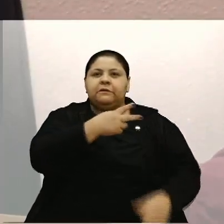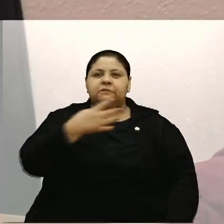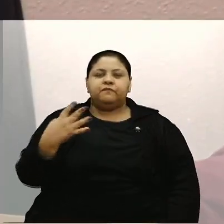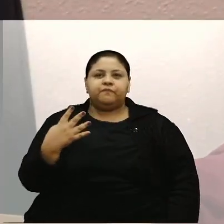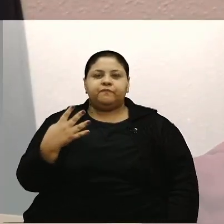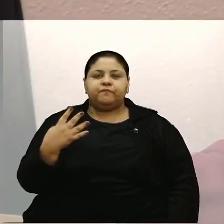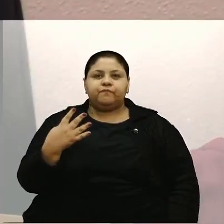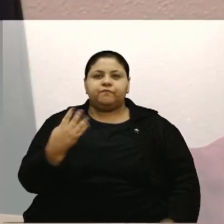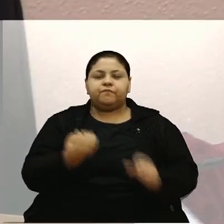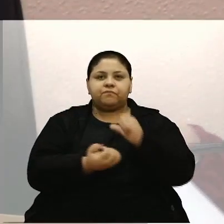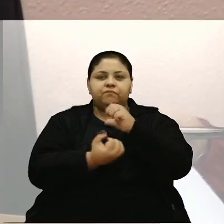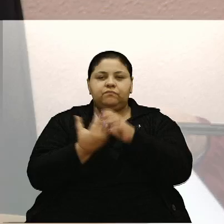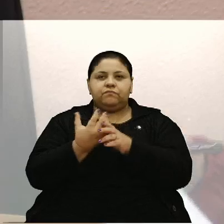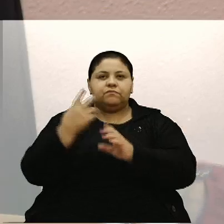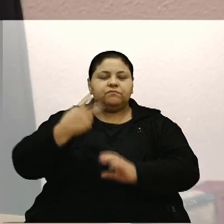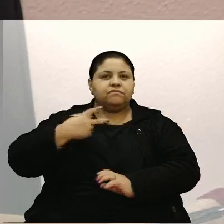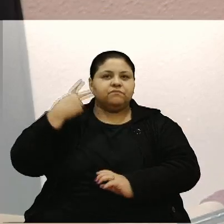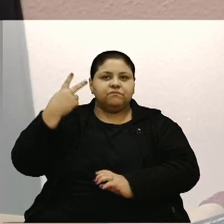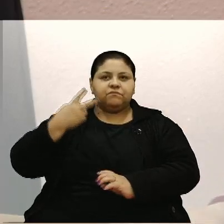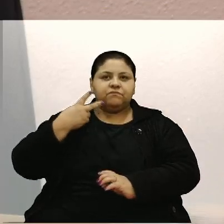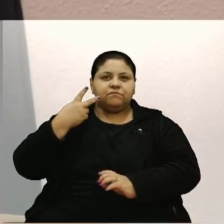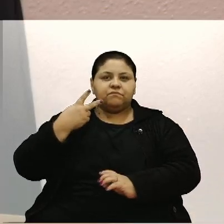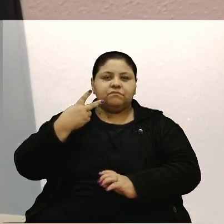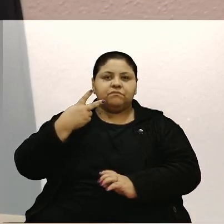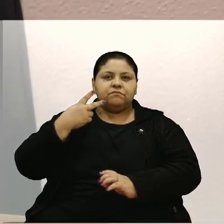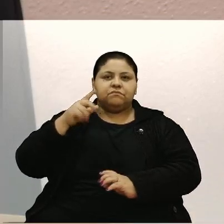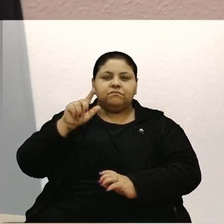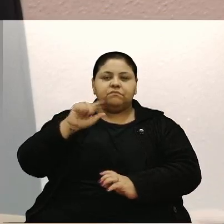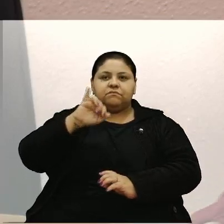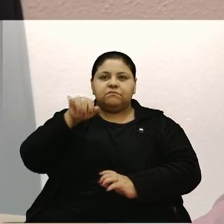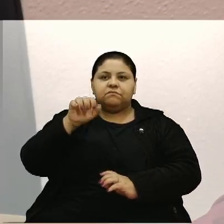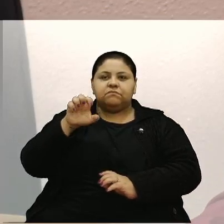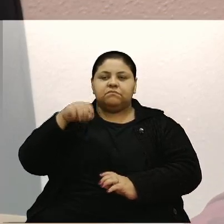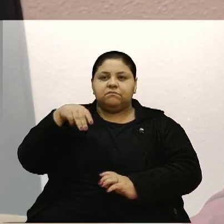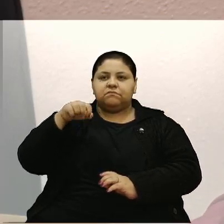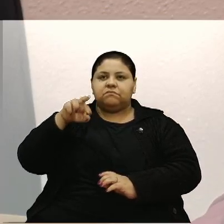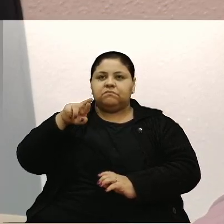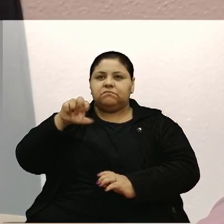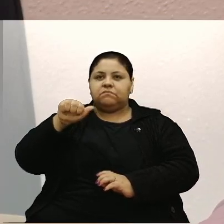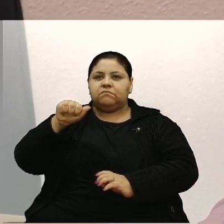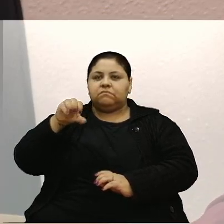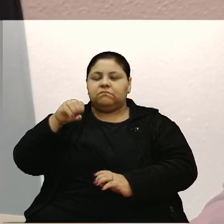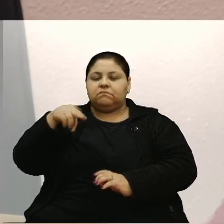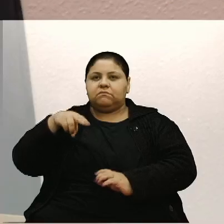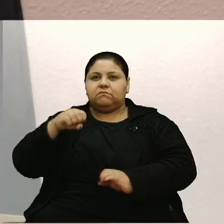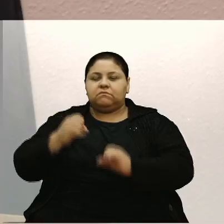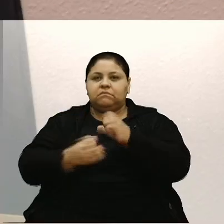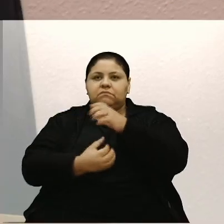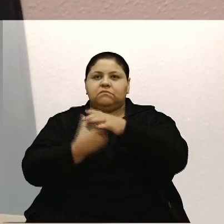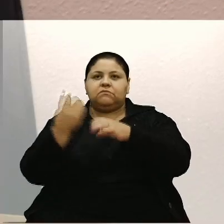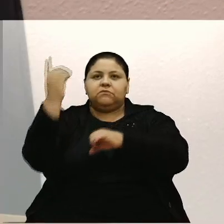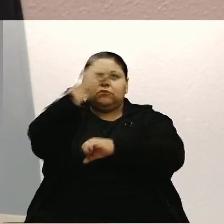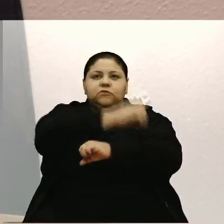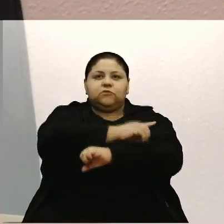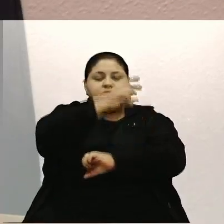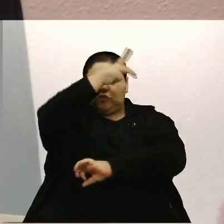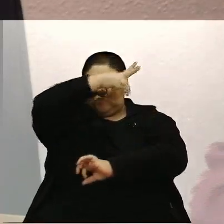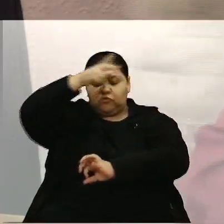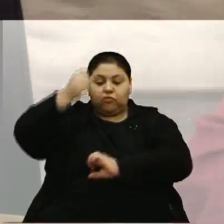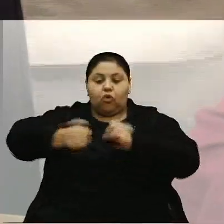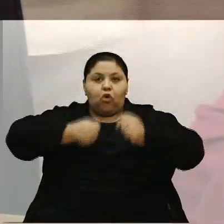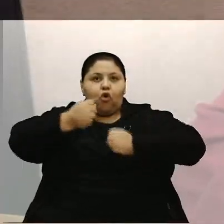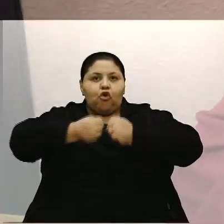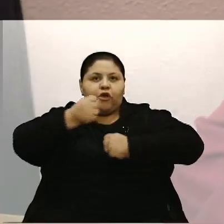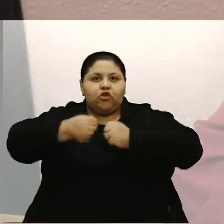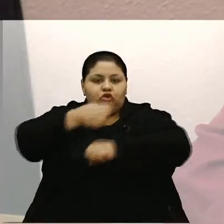89/2024, de autoria do vereador Gemerson Hoffmann, que inclui o Dia Municipal do Corredor de Rua no calendário oficial de eventos do município